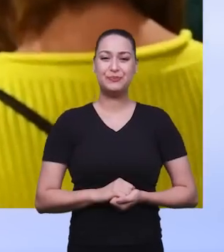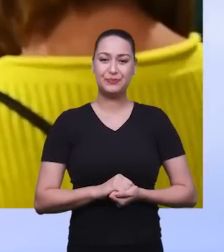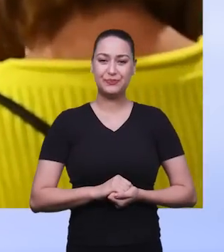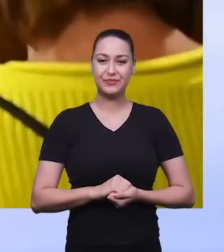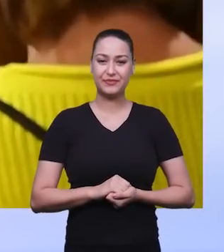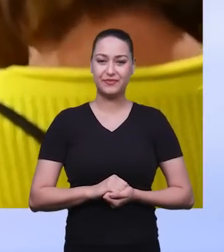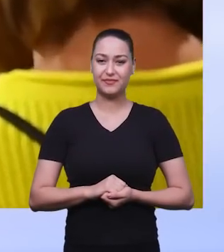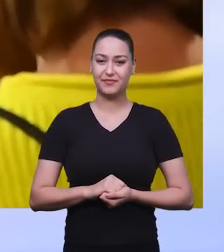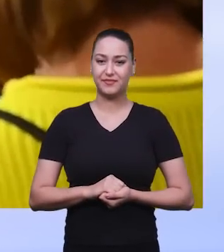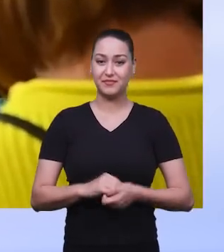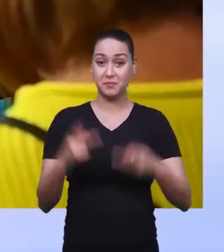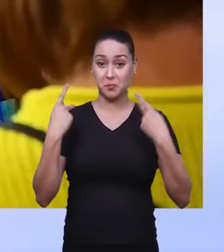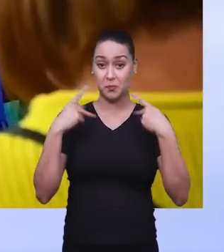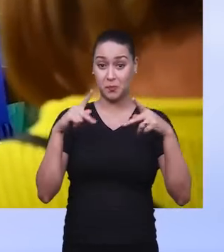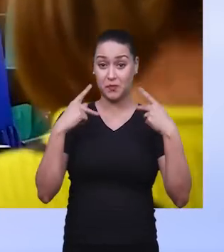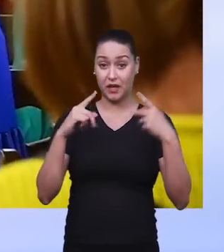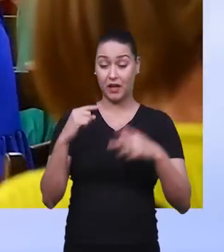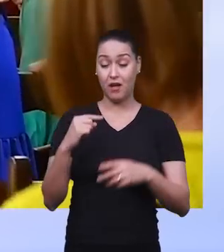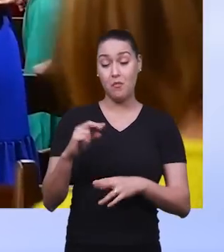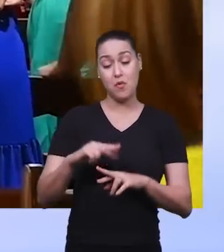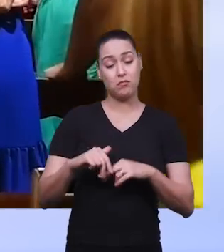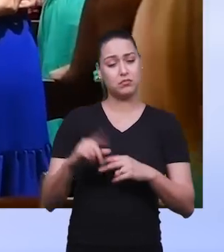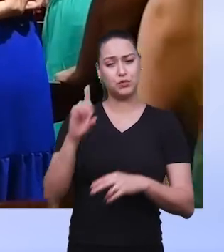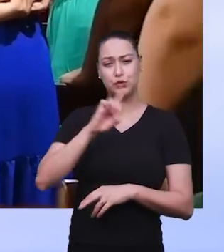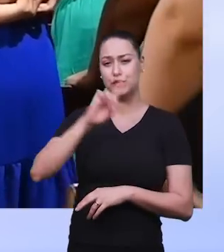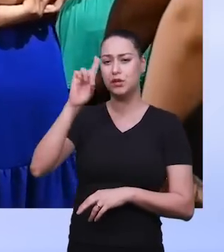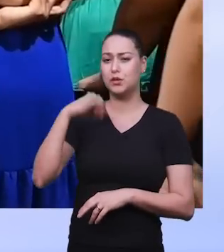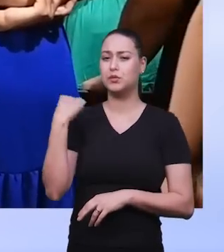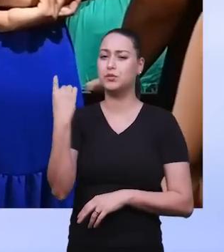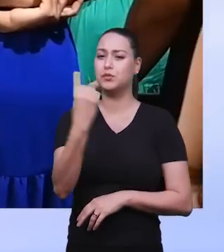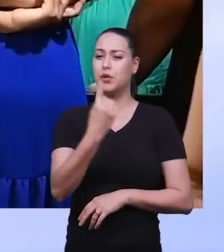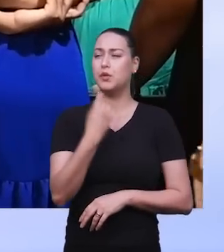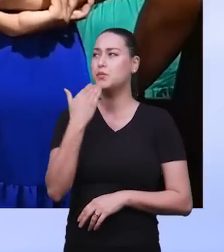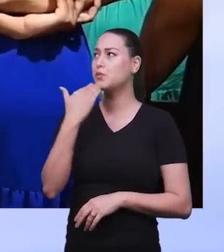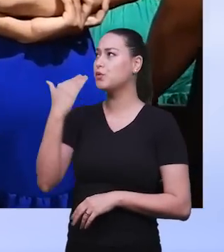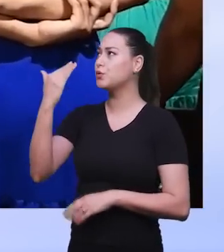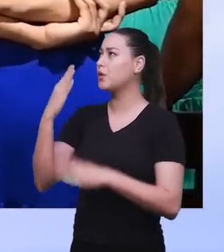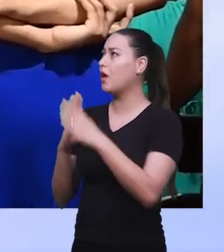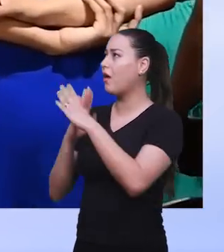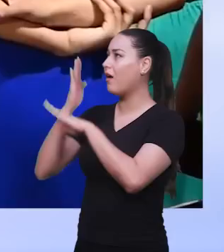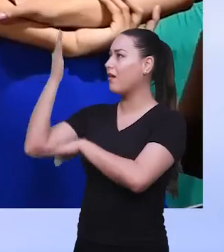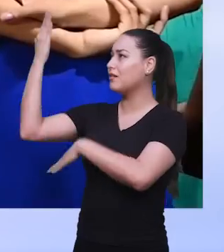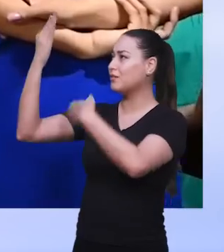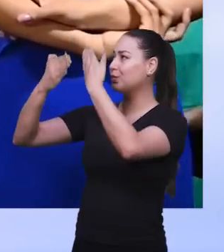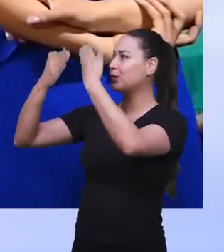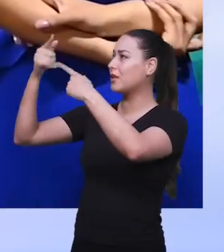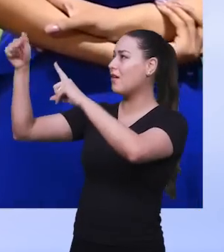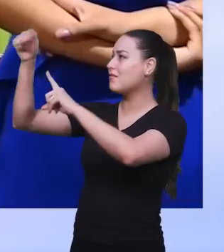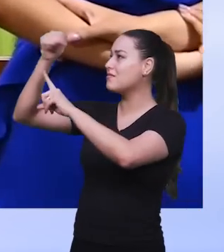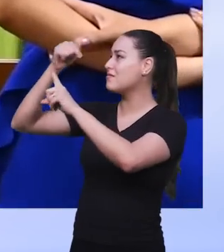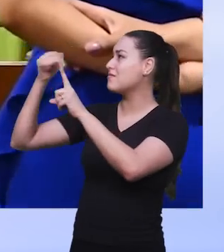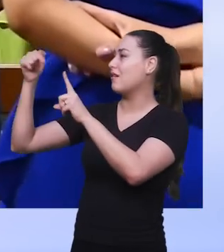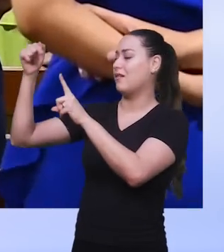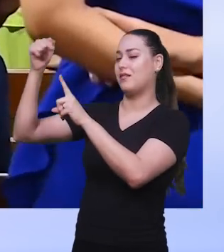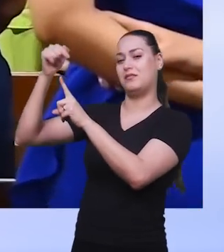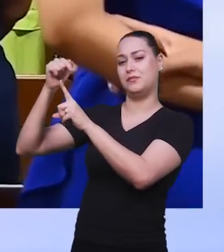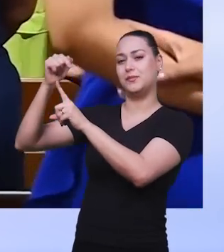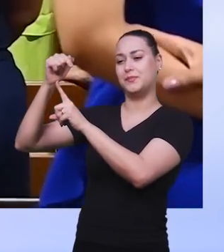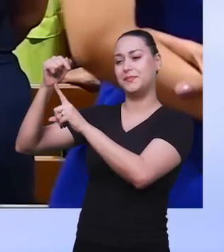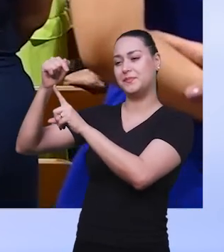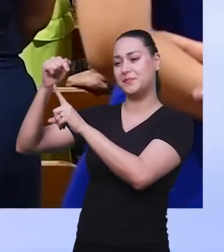dele, nós te suplicamos, aleluia, permite a nossa entrada no Santo dos Santos.